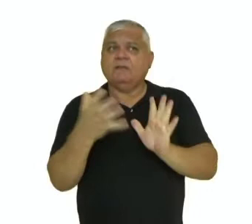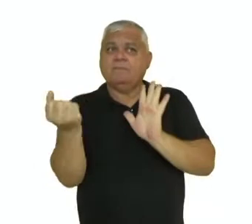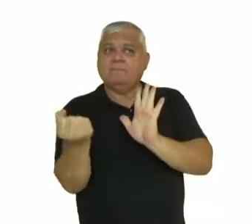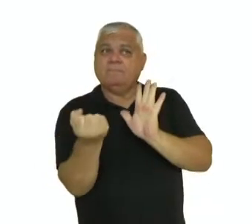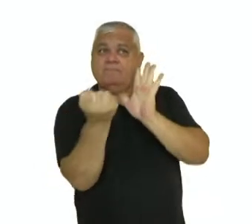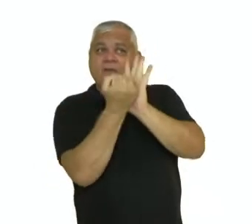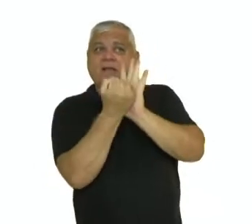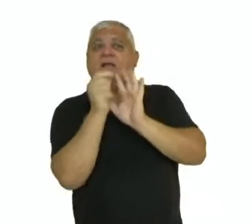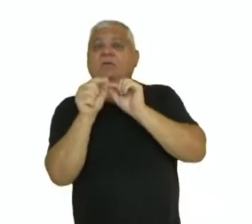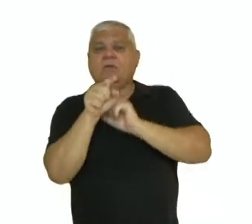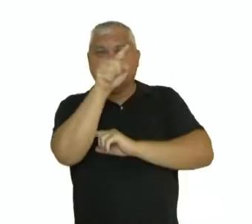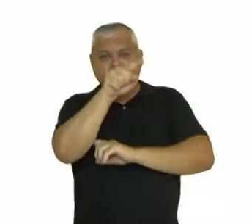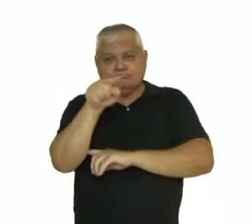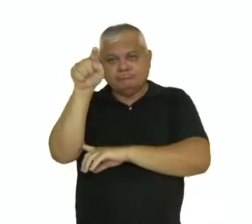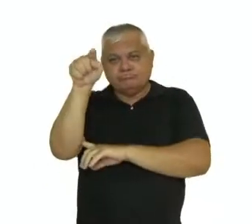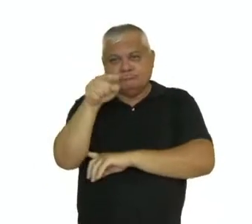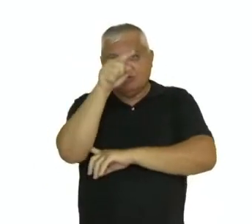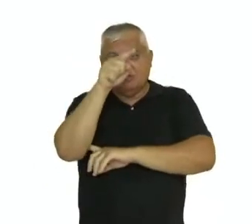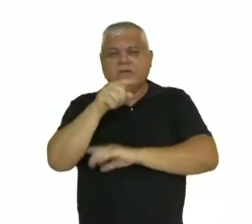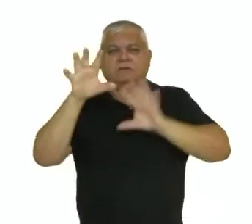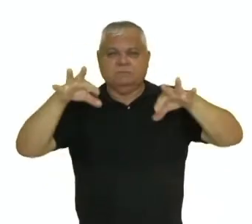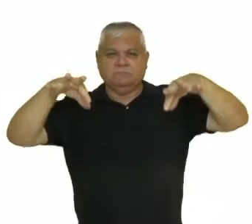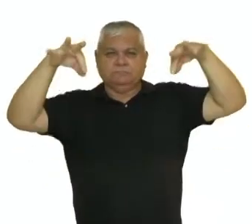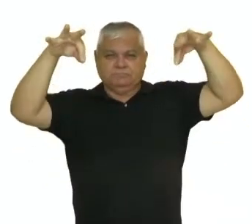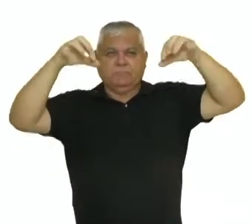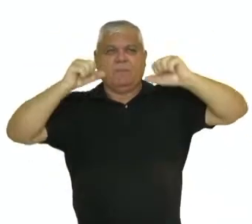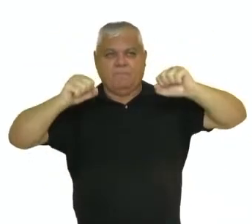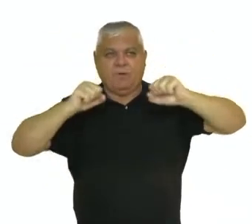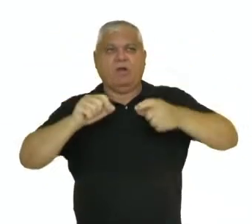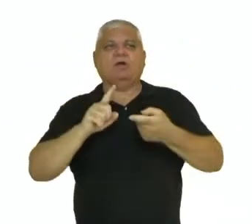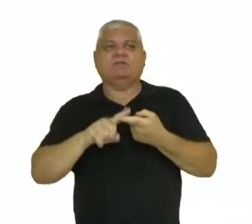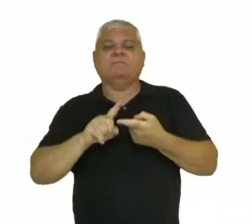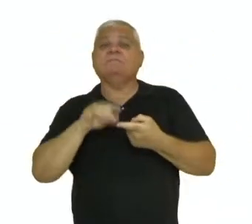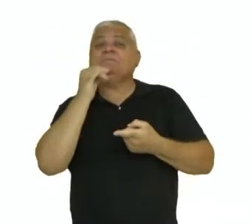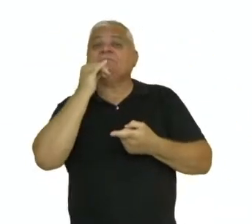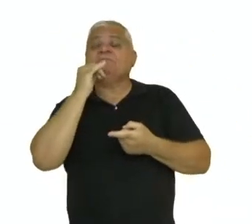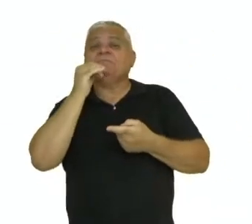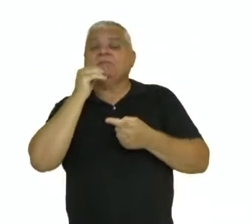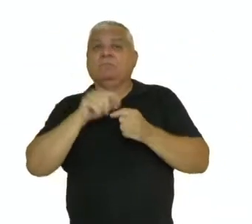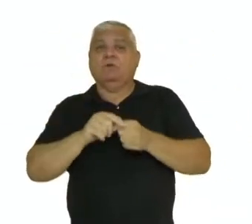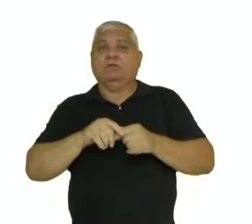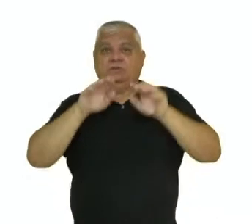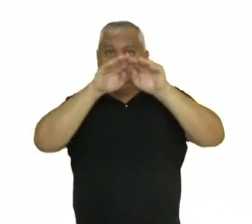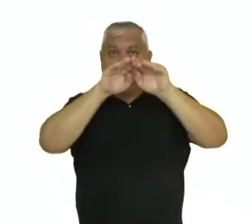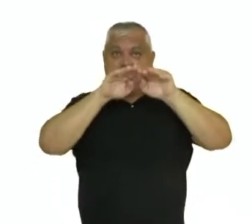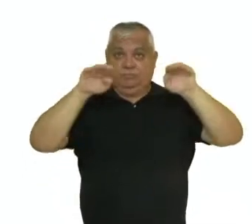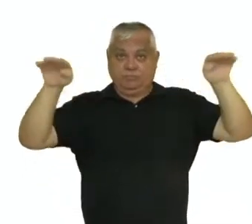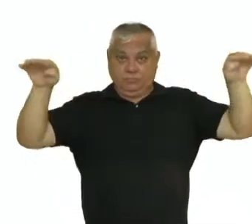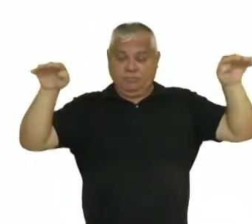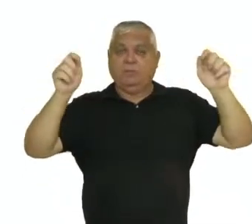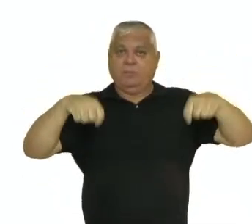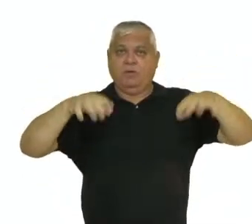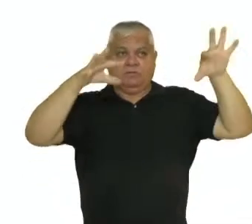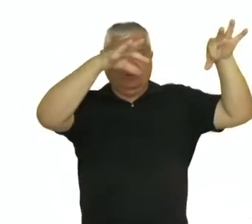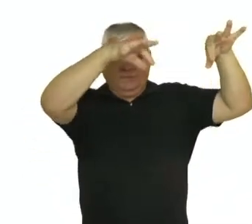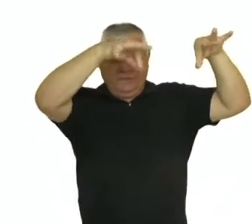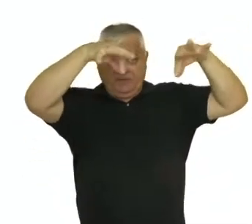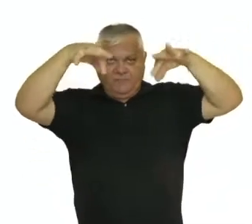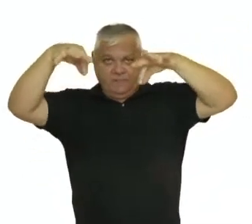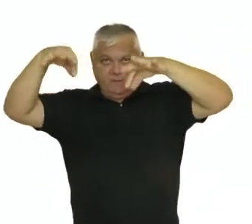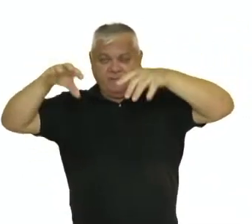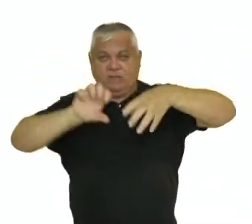que demonstra que pode secar no varal, que pode ser secar na horizontal, dá para secar, né, pendurar